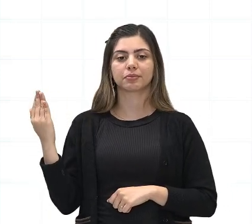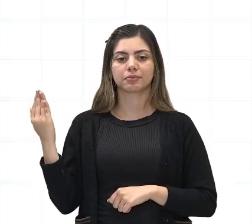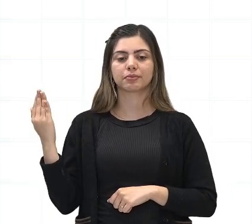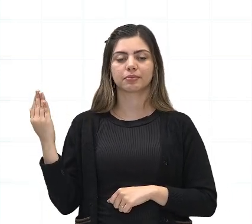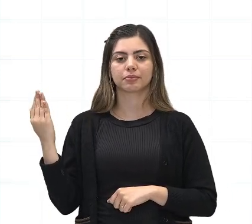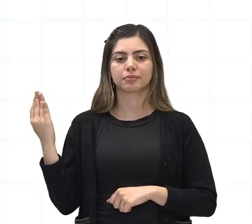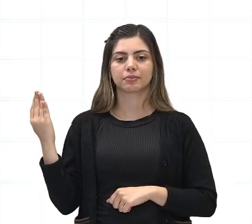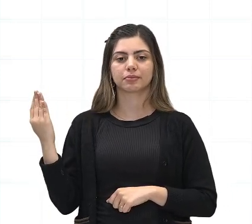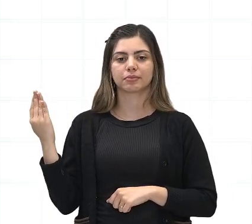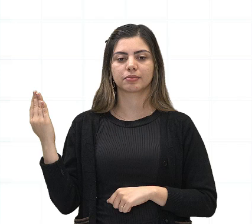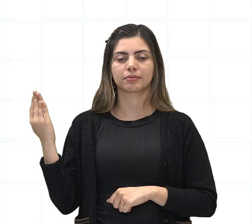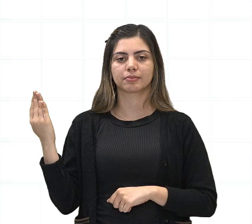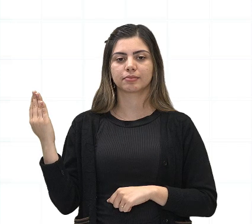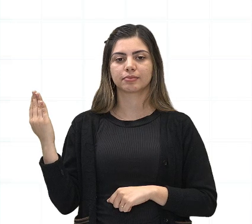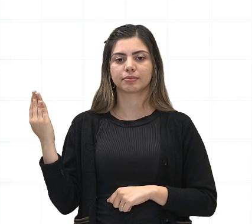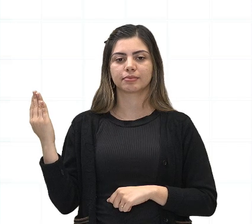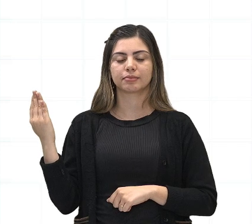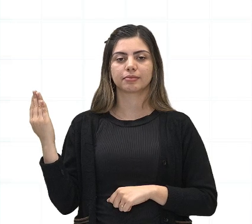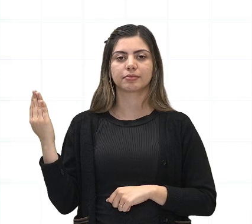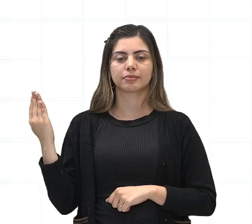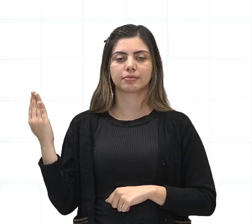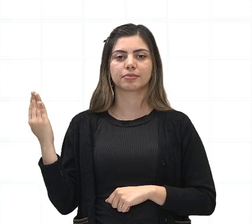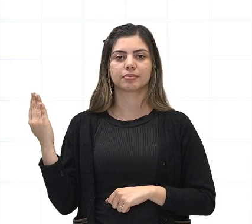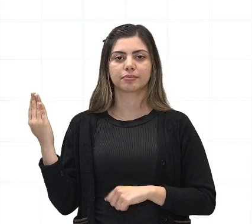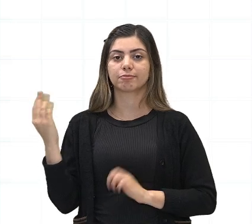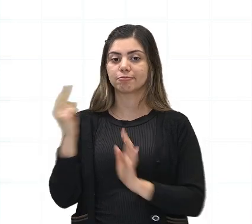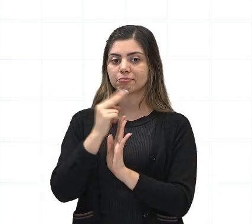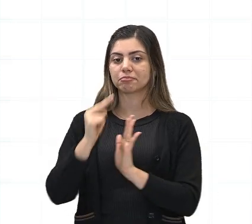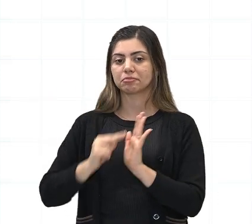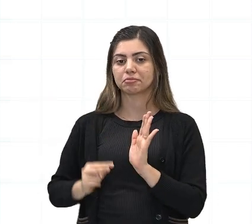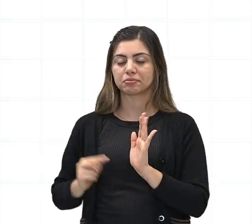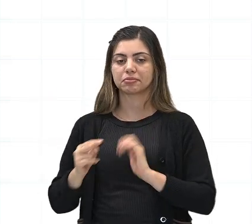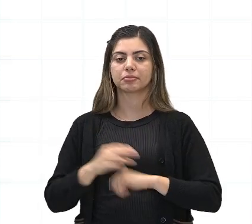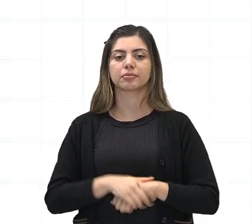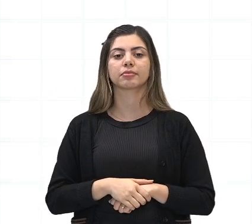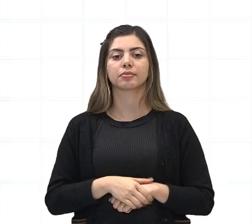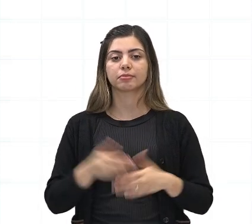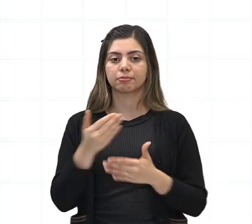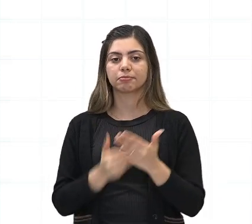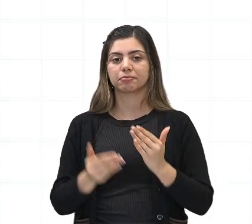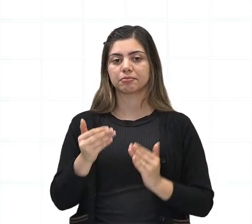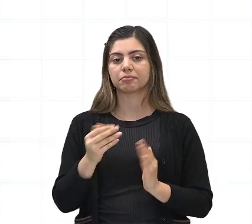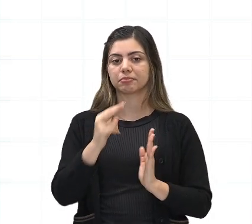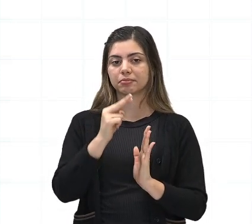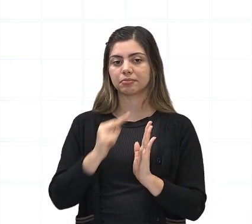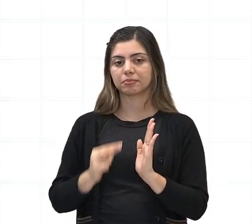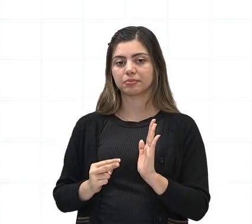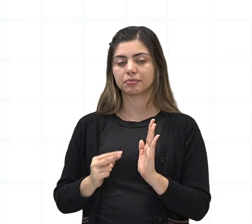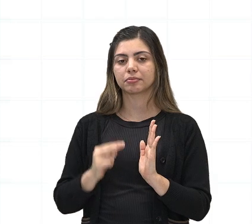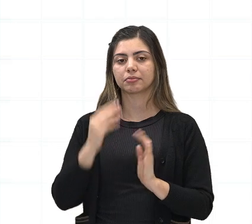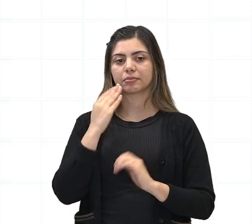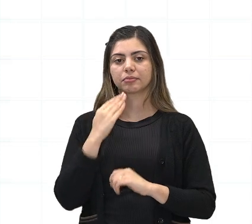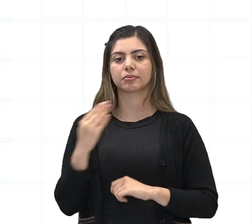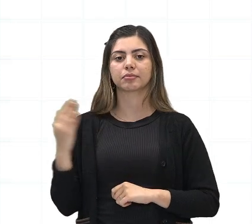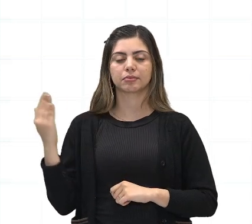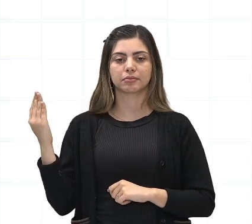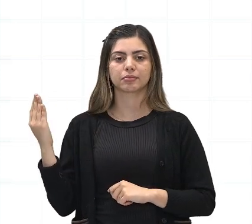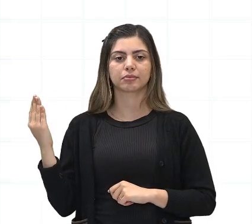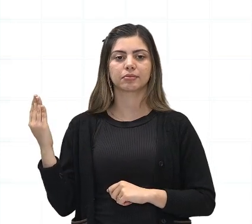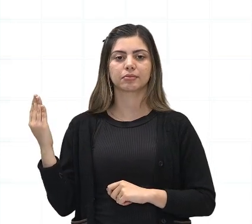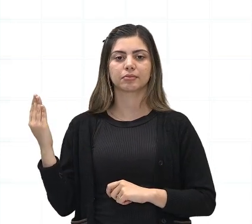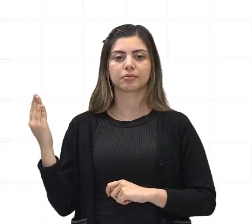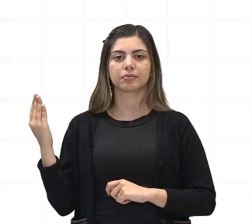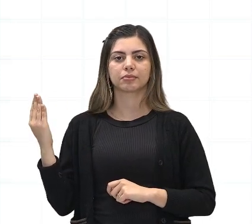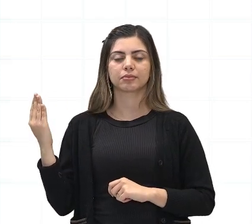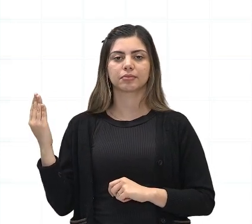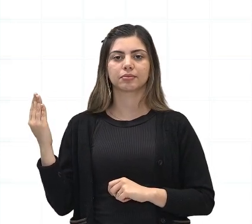ser popstar, mas eu sou um novo riche. Continuando, aí o nosso refrão, venha provar meu brunch, saiba que eu